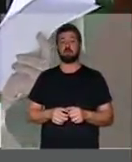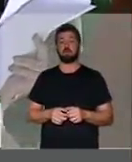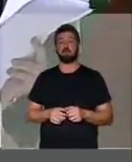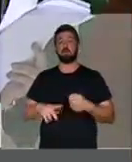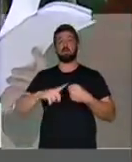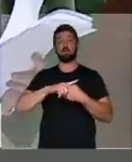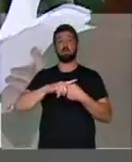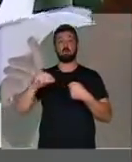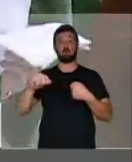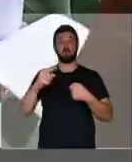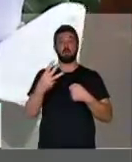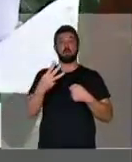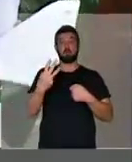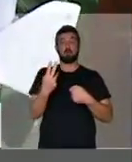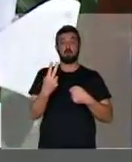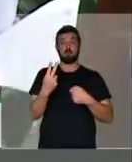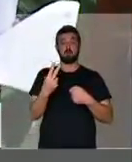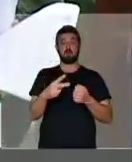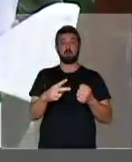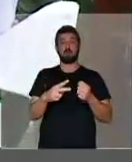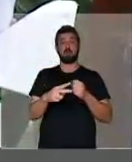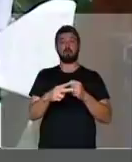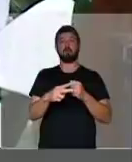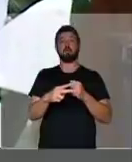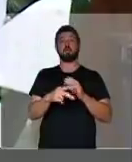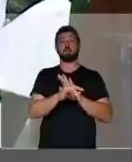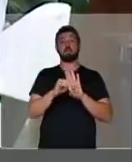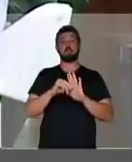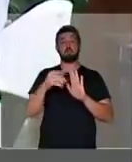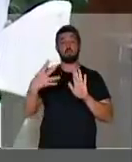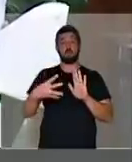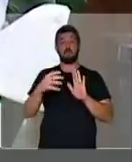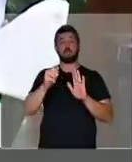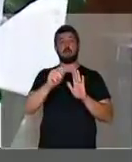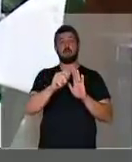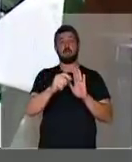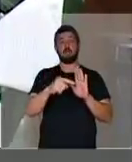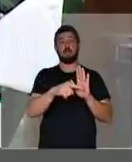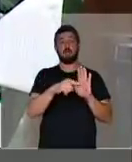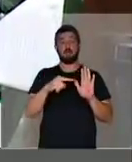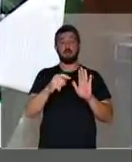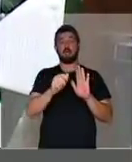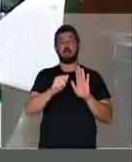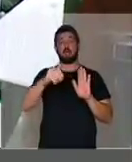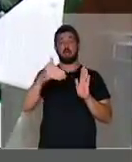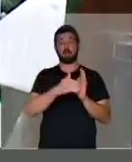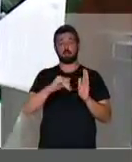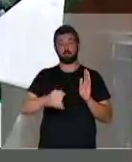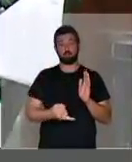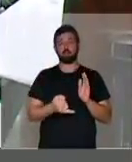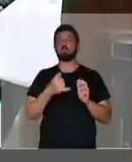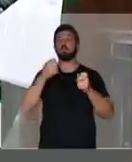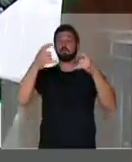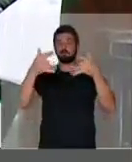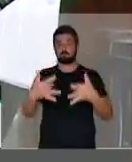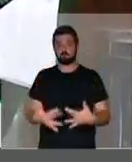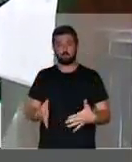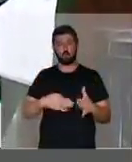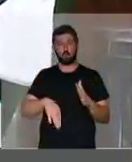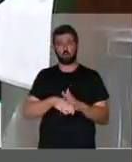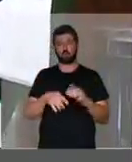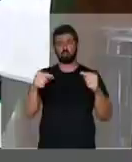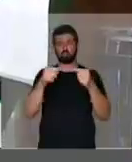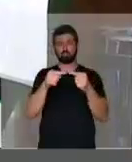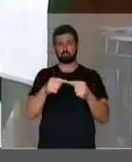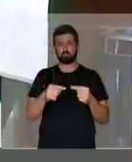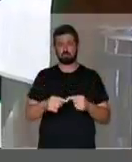o artigo 32, inciso 4, alíneas A e J do Regimento Interno da Câmara, cumpre a Comissão de Constituição